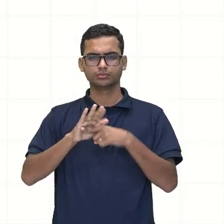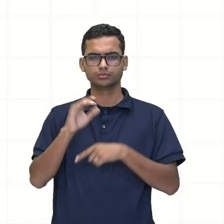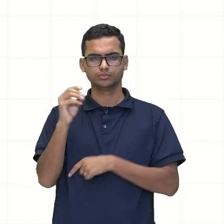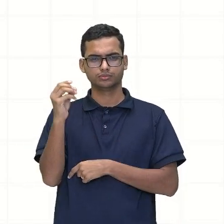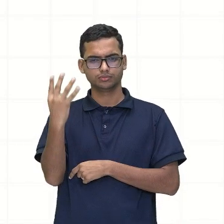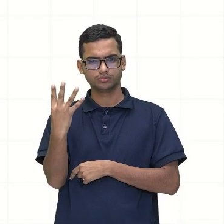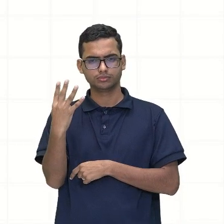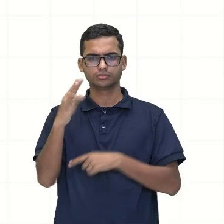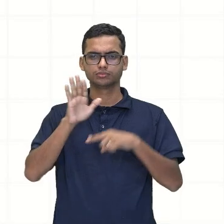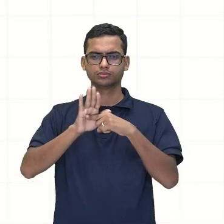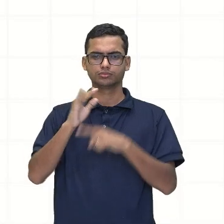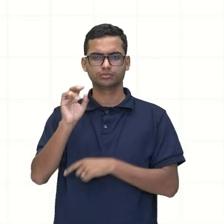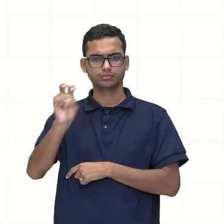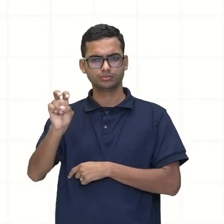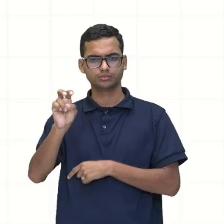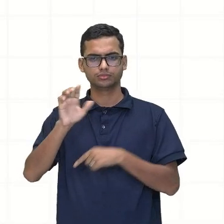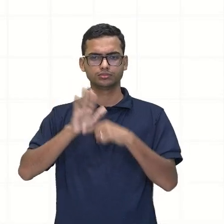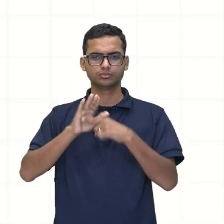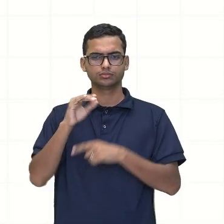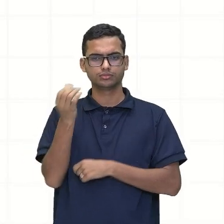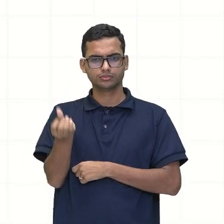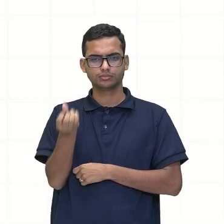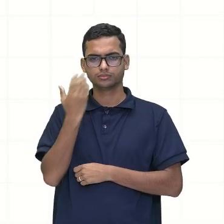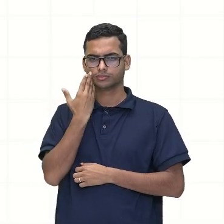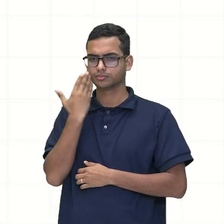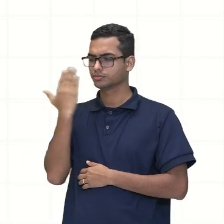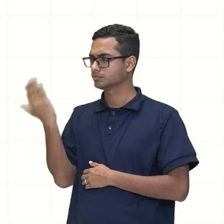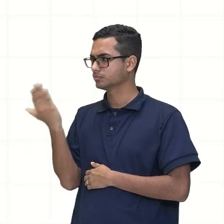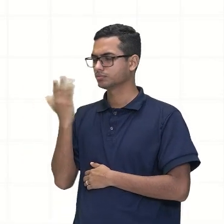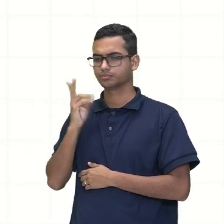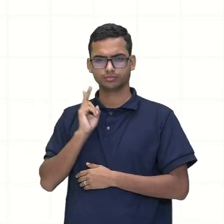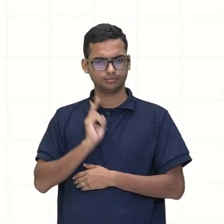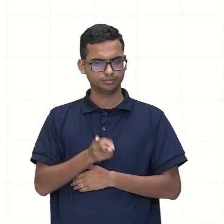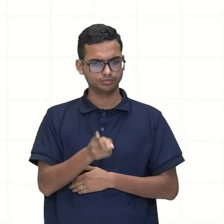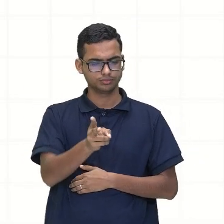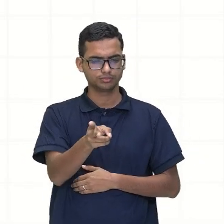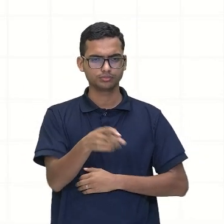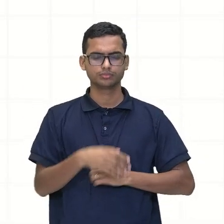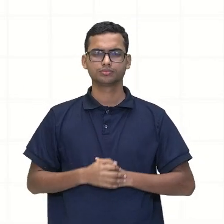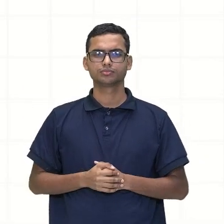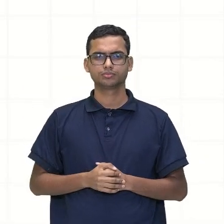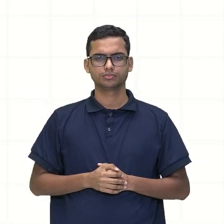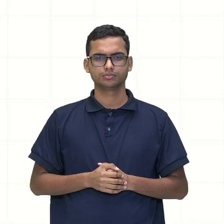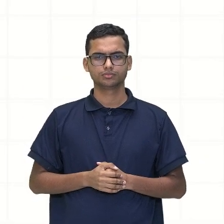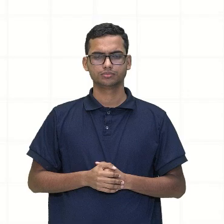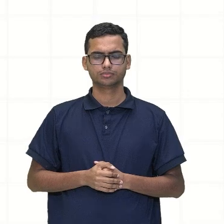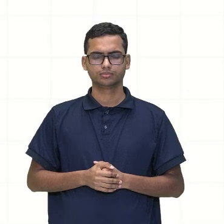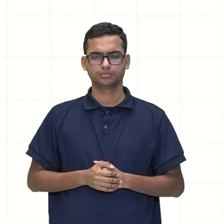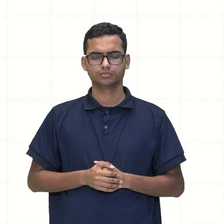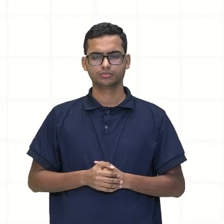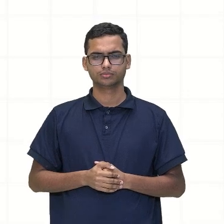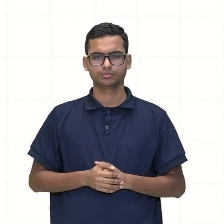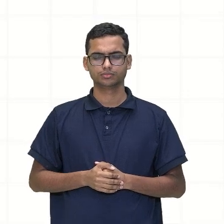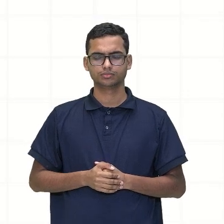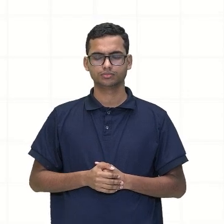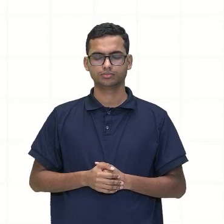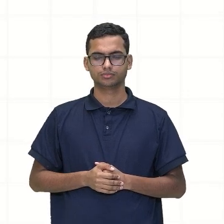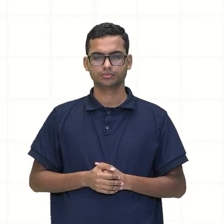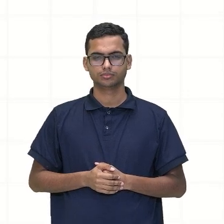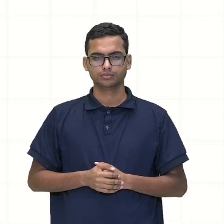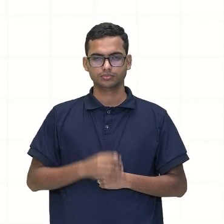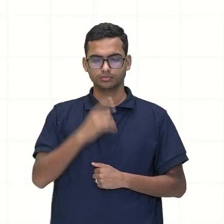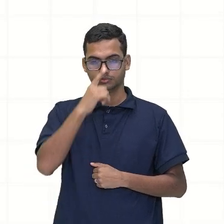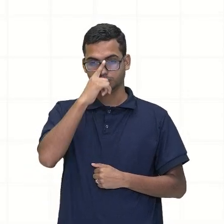3, menos 4, menos 5, menos 6 e etc. Ou seja, eles